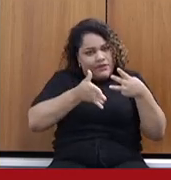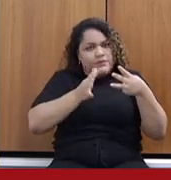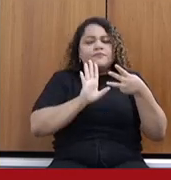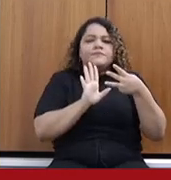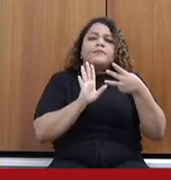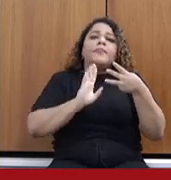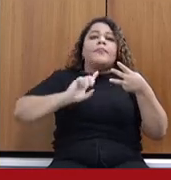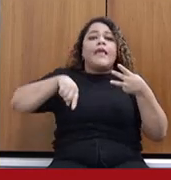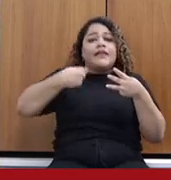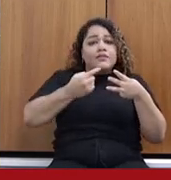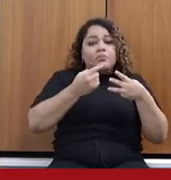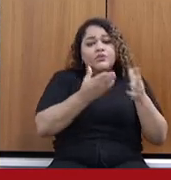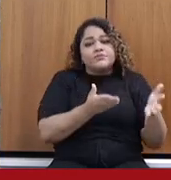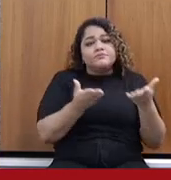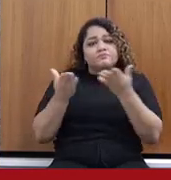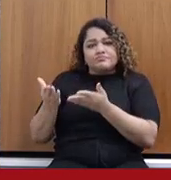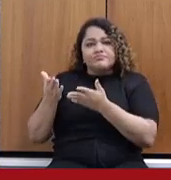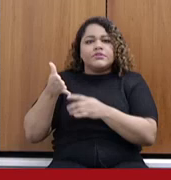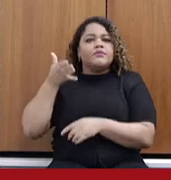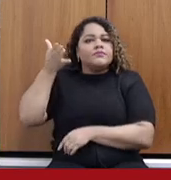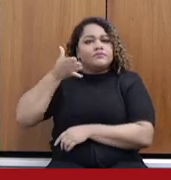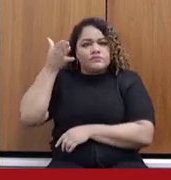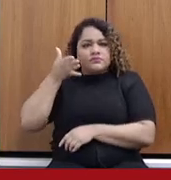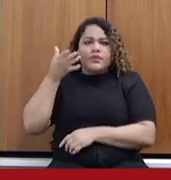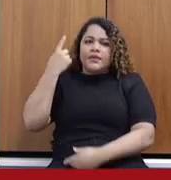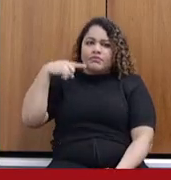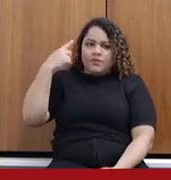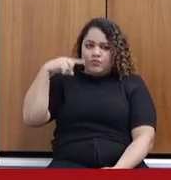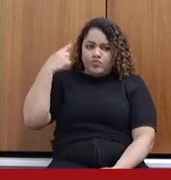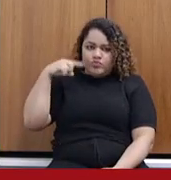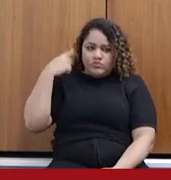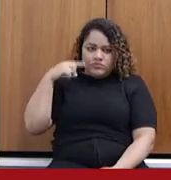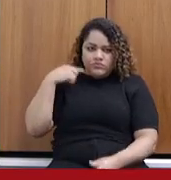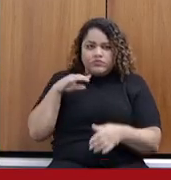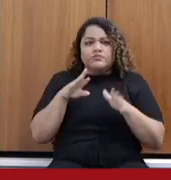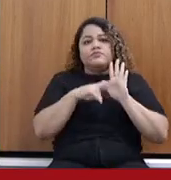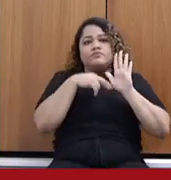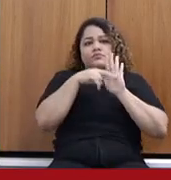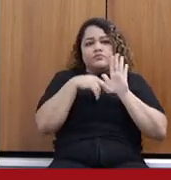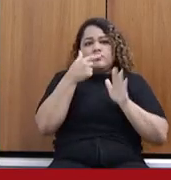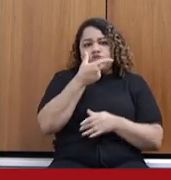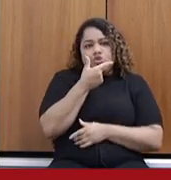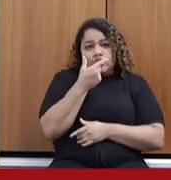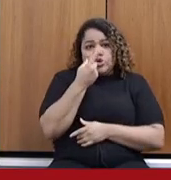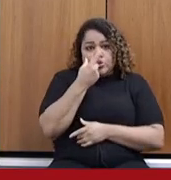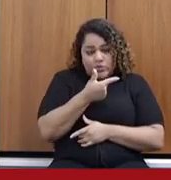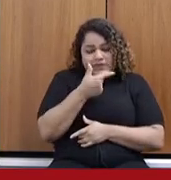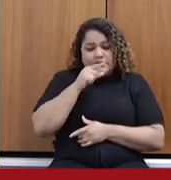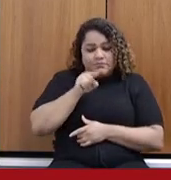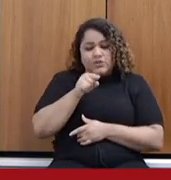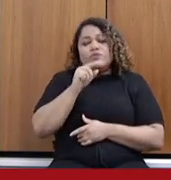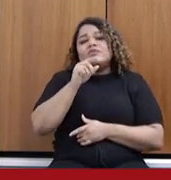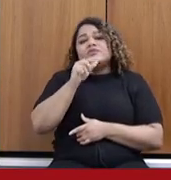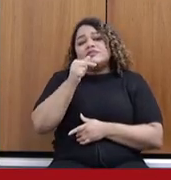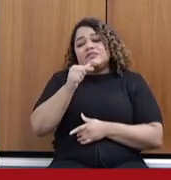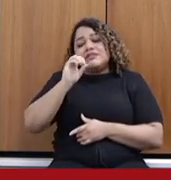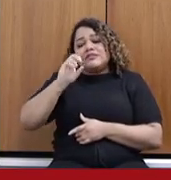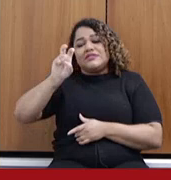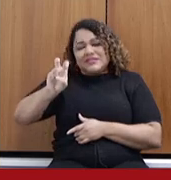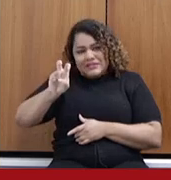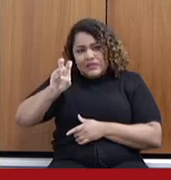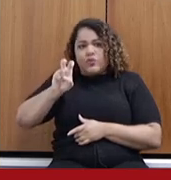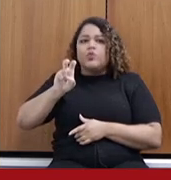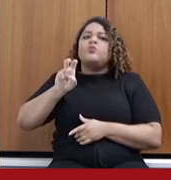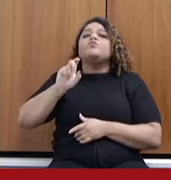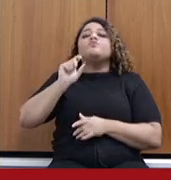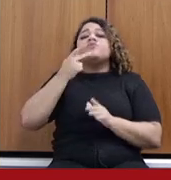às deputadas e aos deputados nos termos da deliberação da mesa 2705 de 2019, na seguinte ordem.